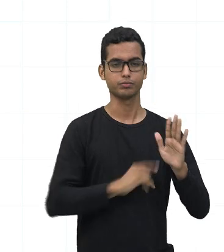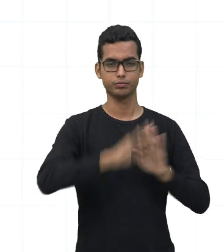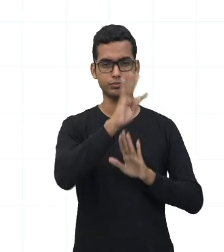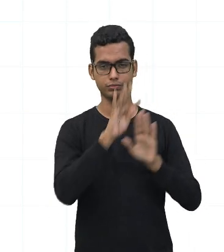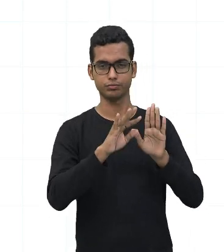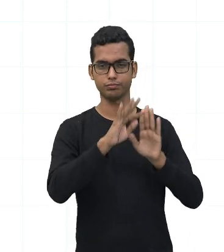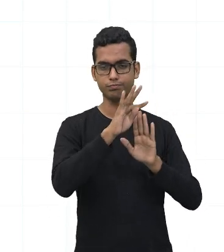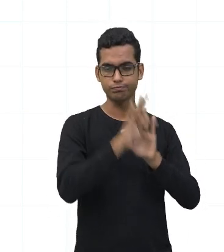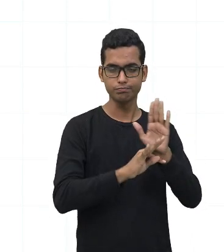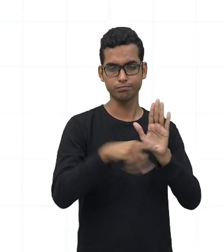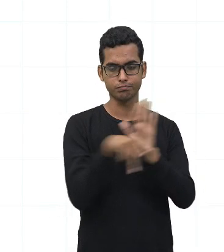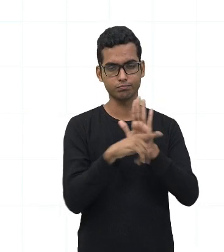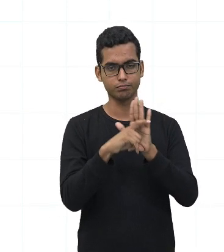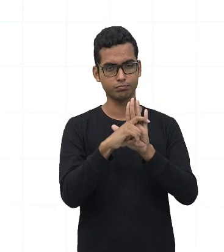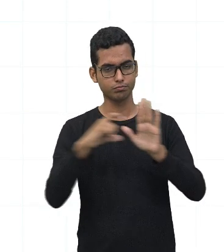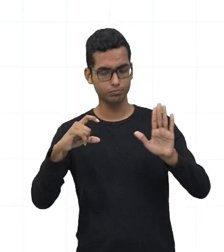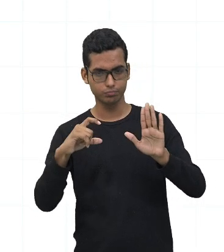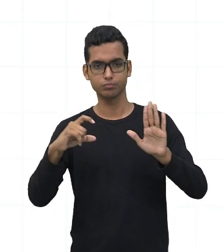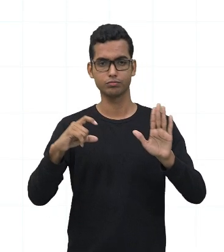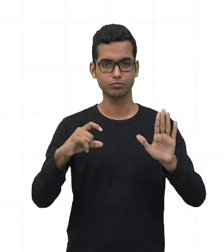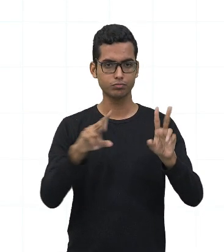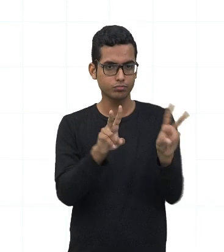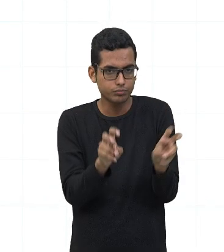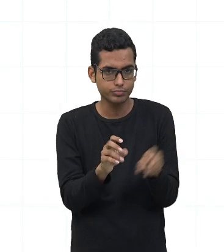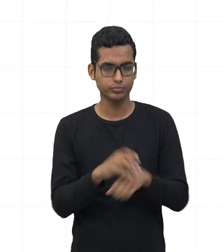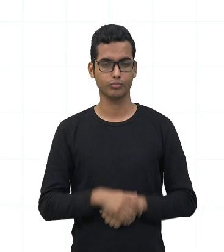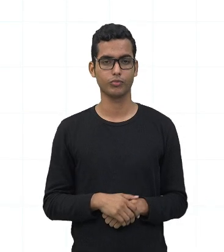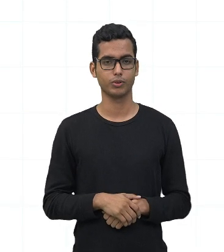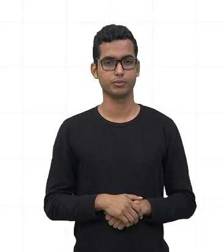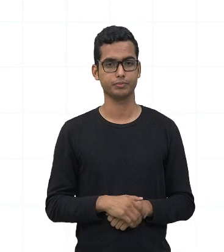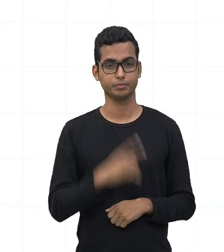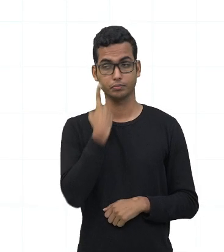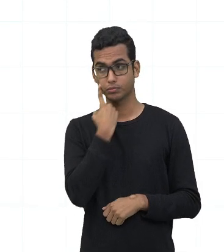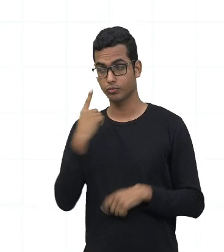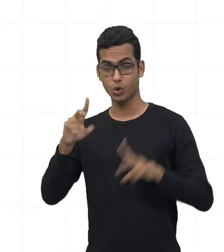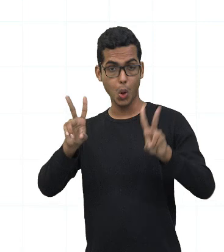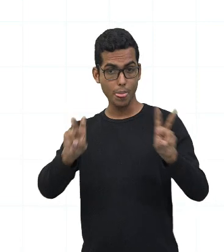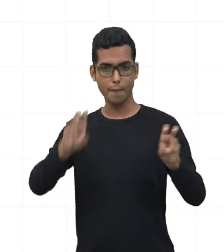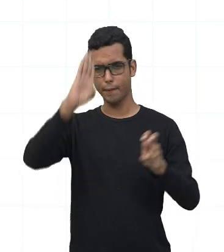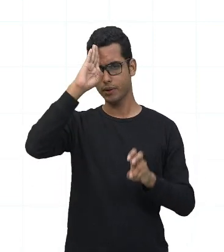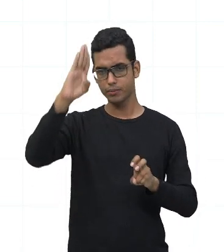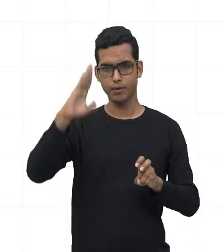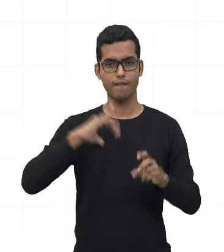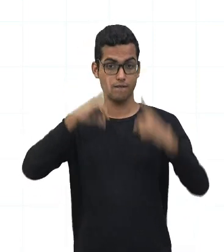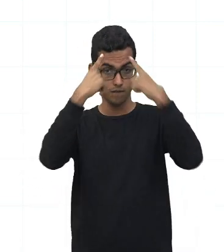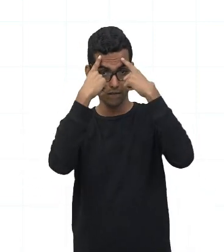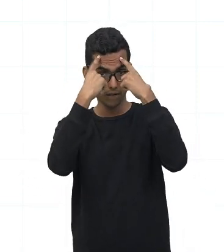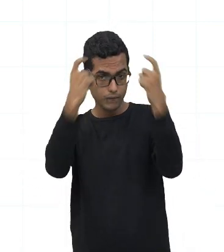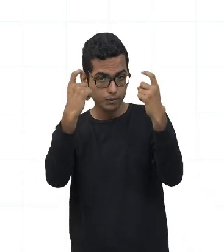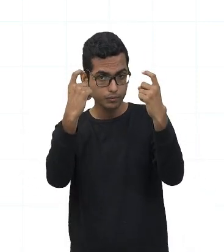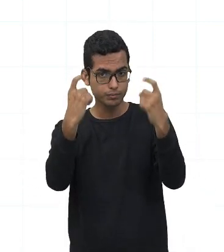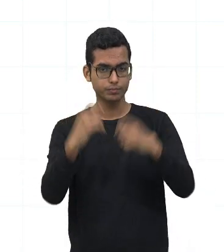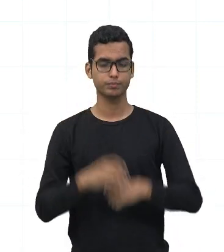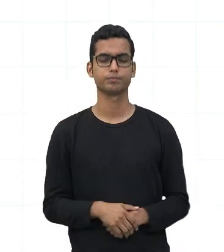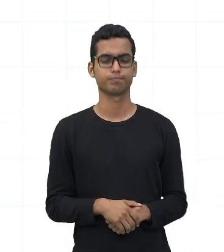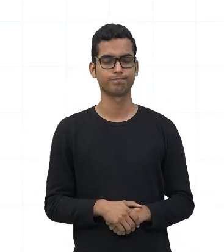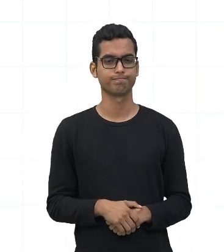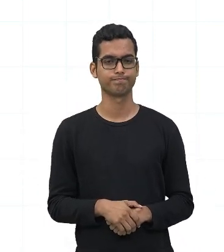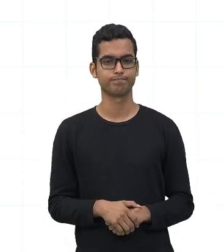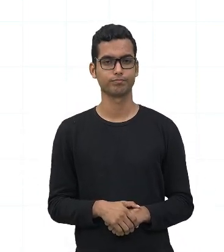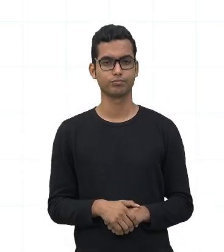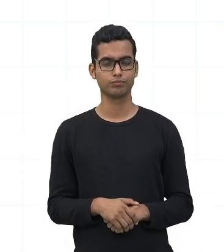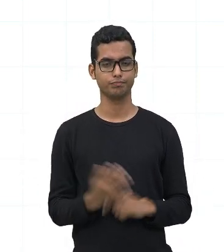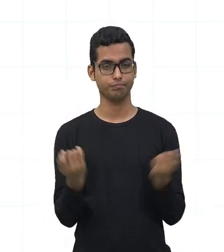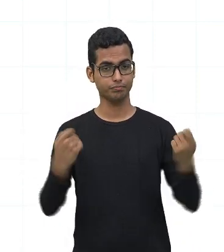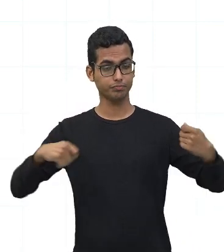ver exemplo aí. Nós temos então, o assunto é violência. Então, se eu quero falar sobre violência,